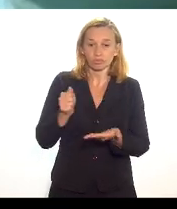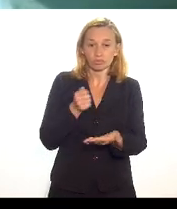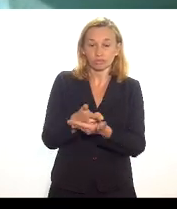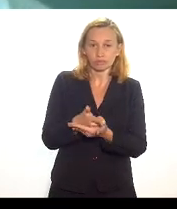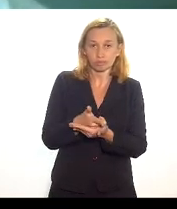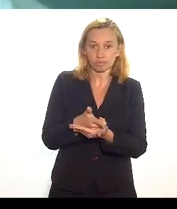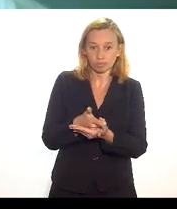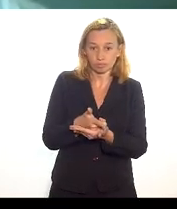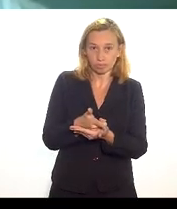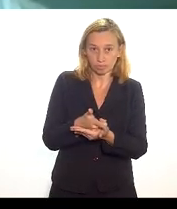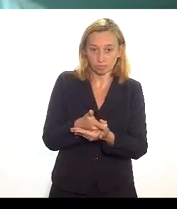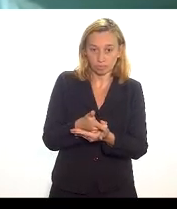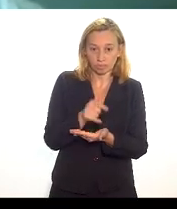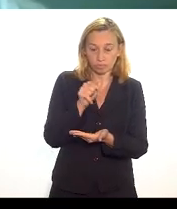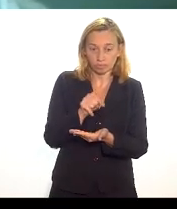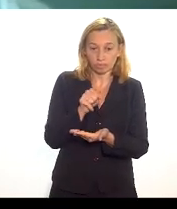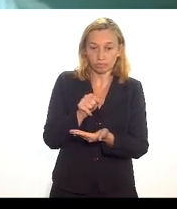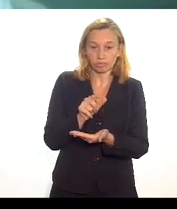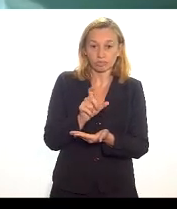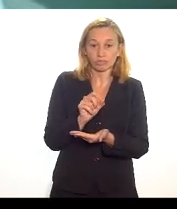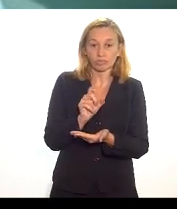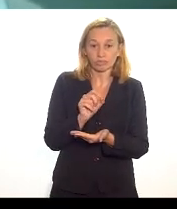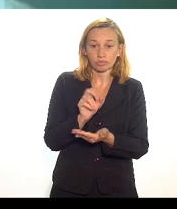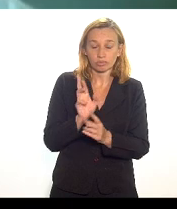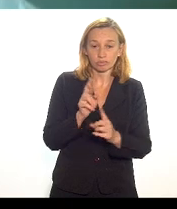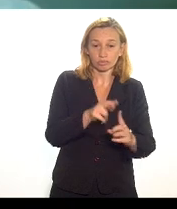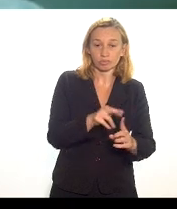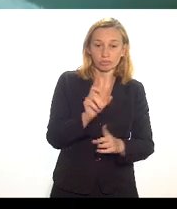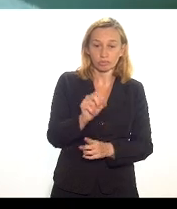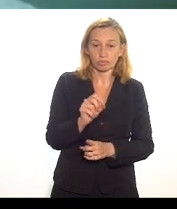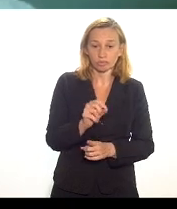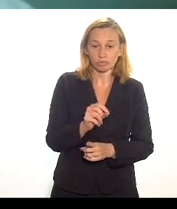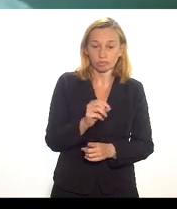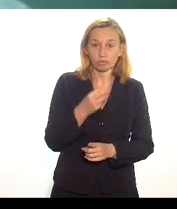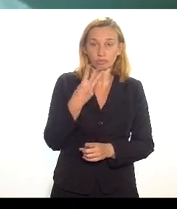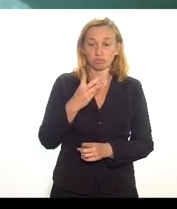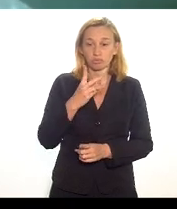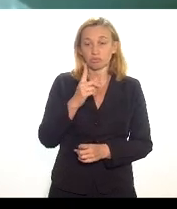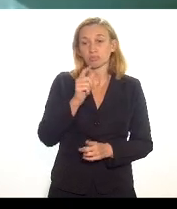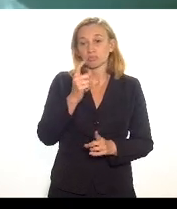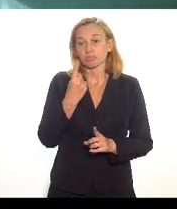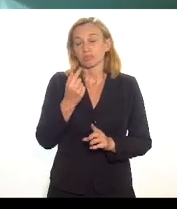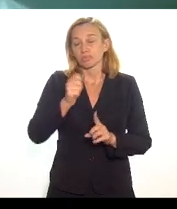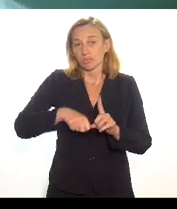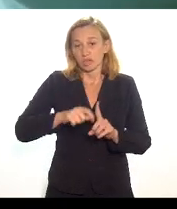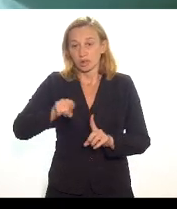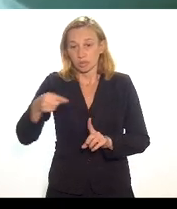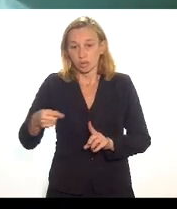apuração, ele se reflete um mês depois do trimestre anterior. Então, e às vezes,